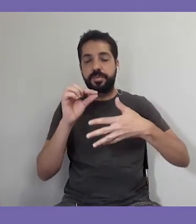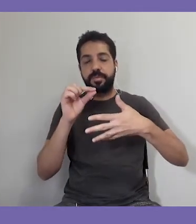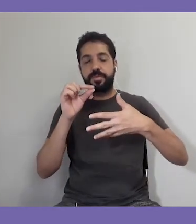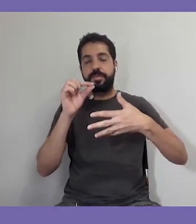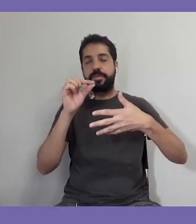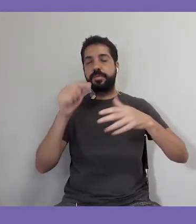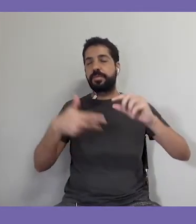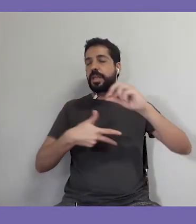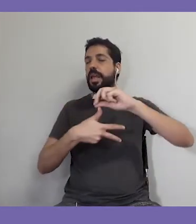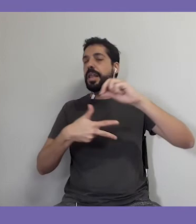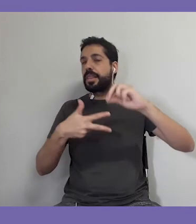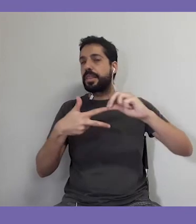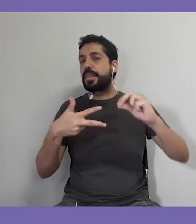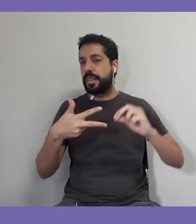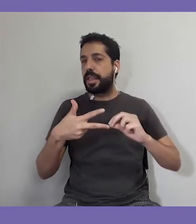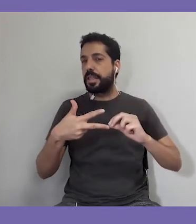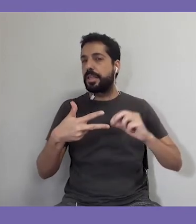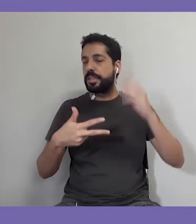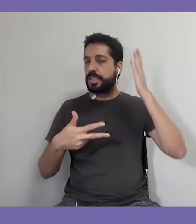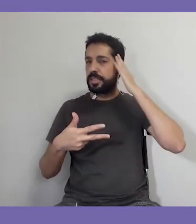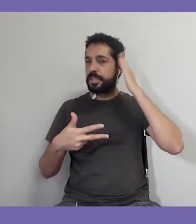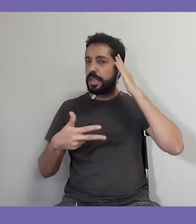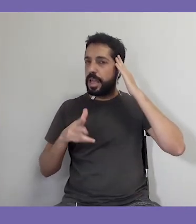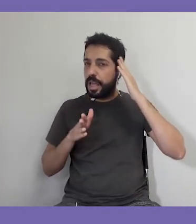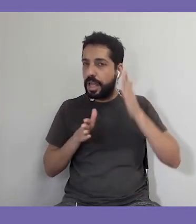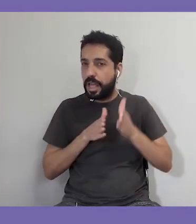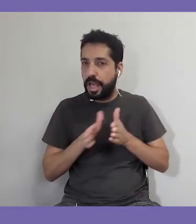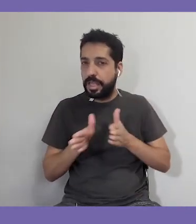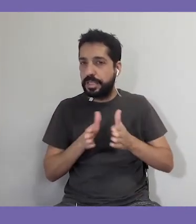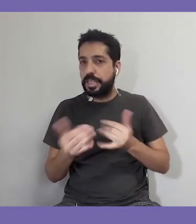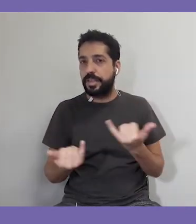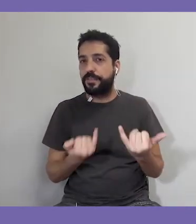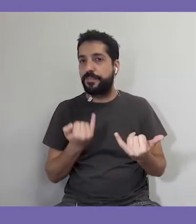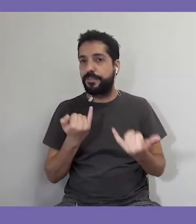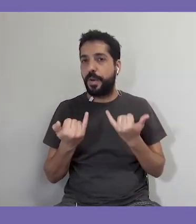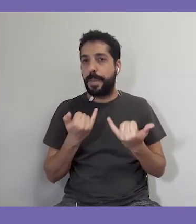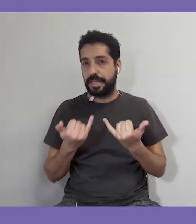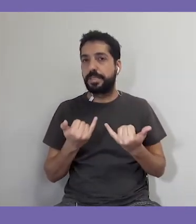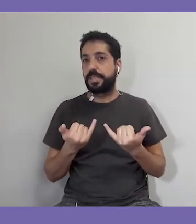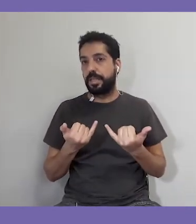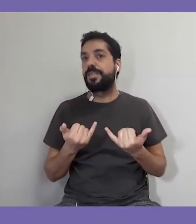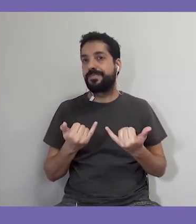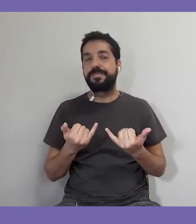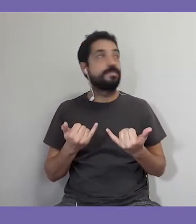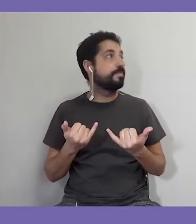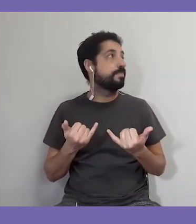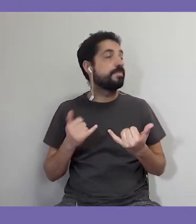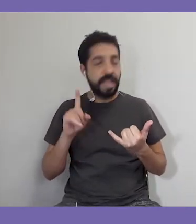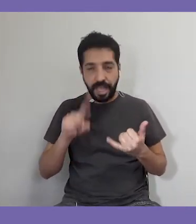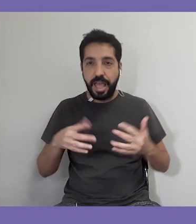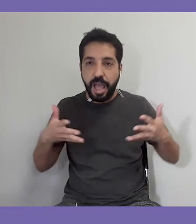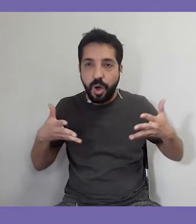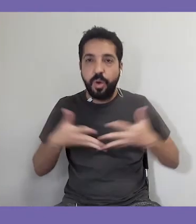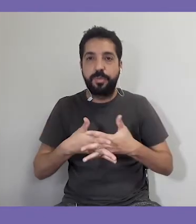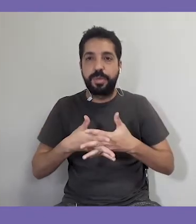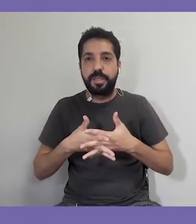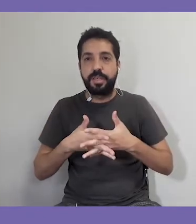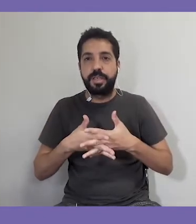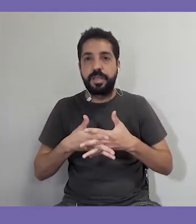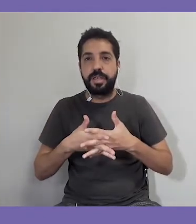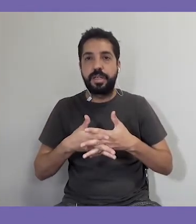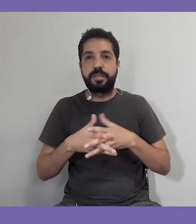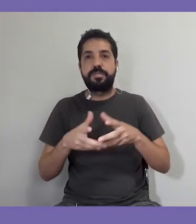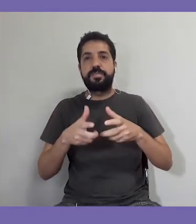A gente sabe que o acesso à informação é muito